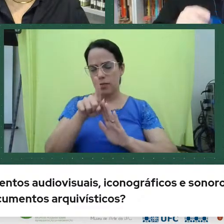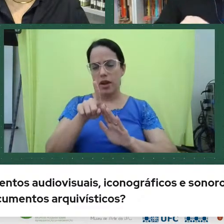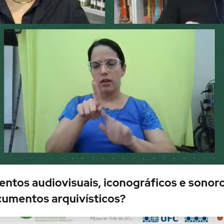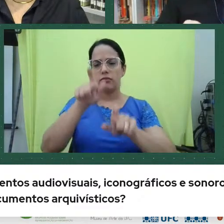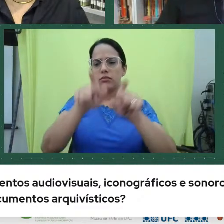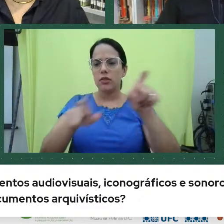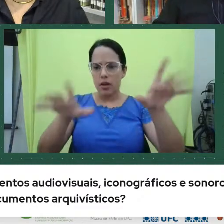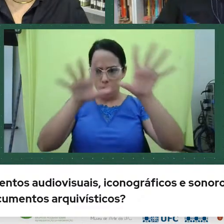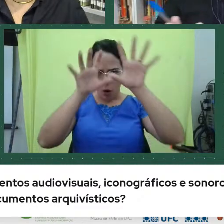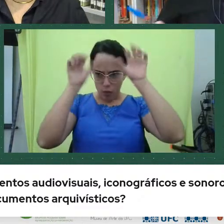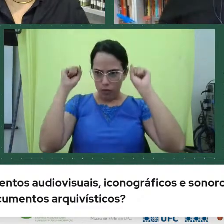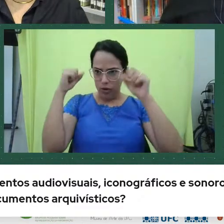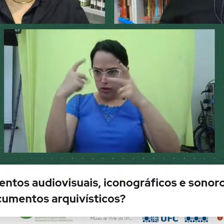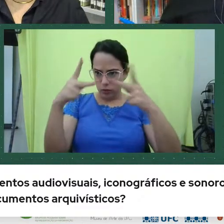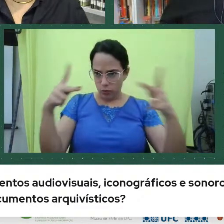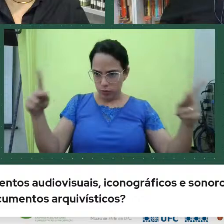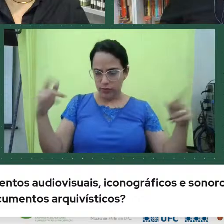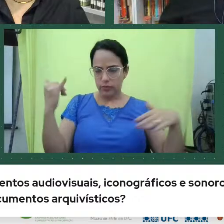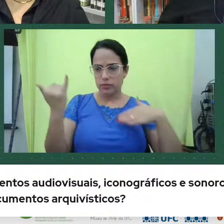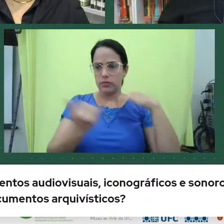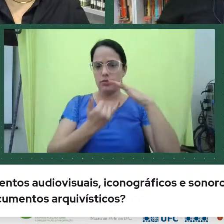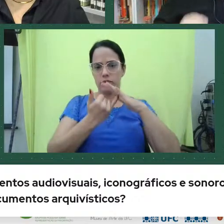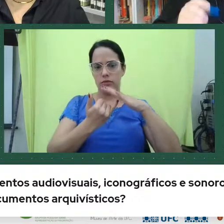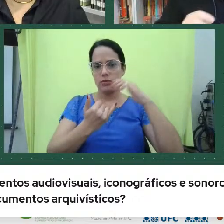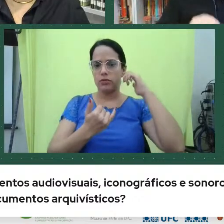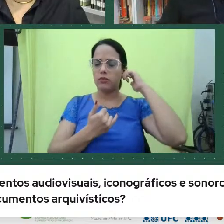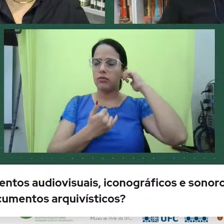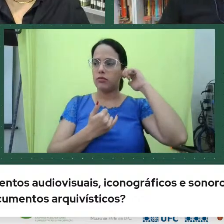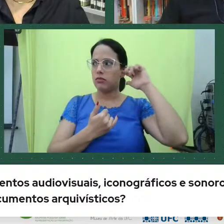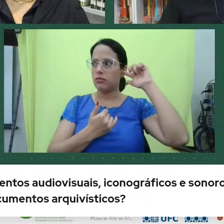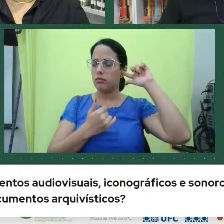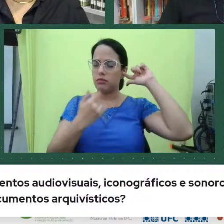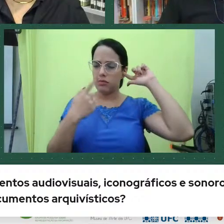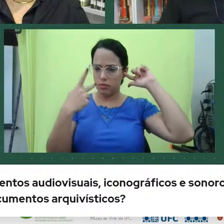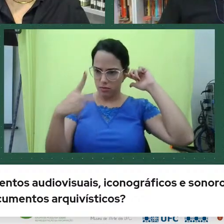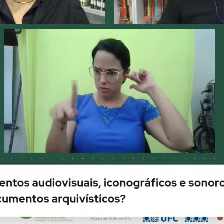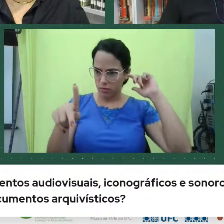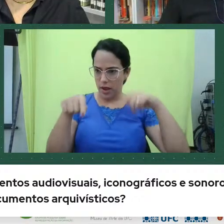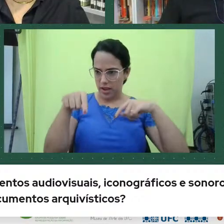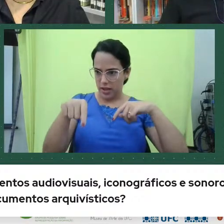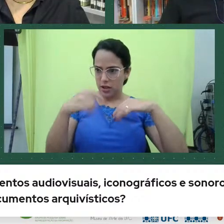a sua instituição, que é uma instituição de renome, né? A sua instituição